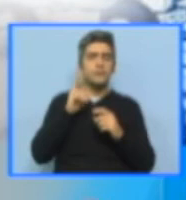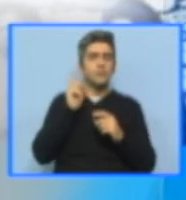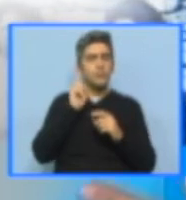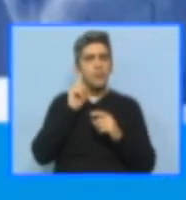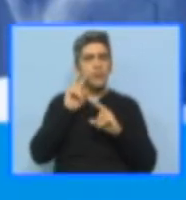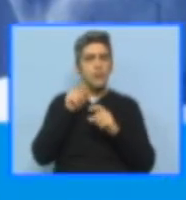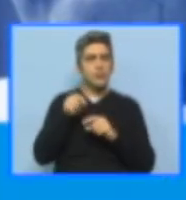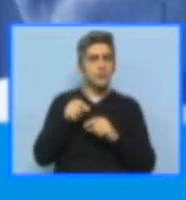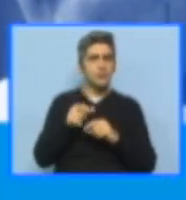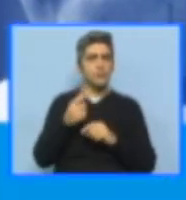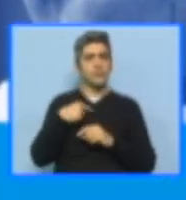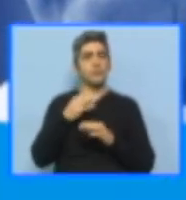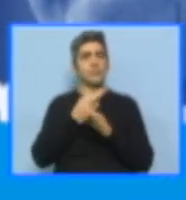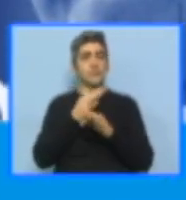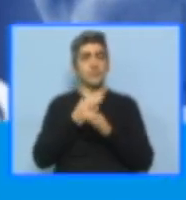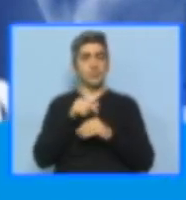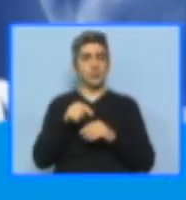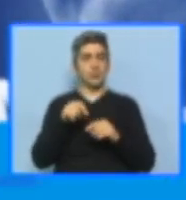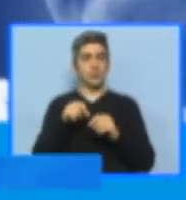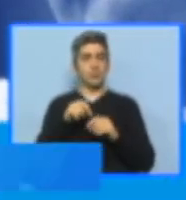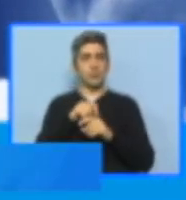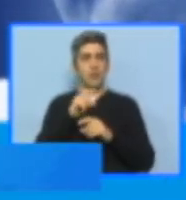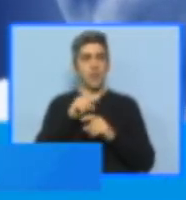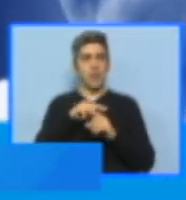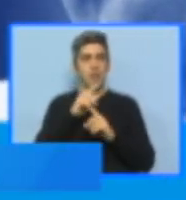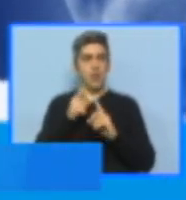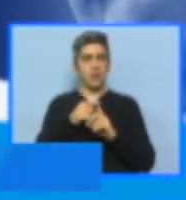destes? Celebramos este ano, no dia 31 de outubro,